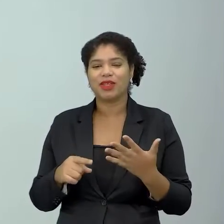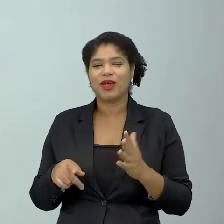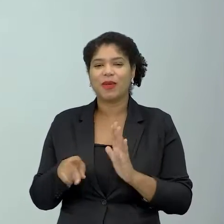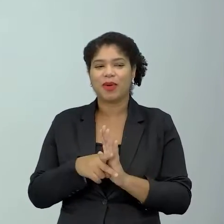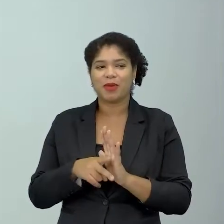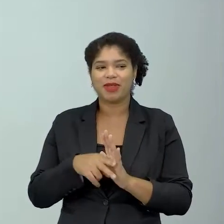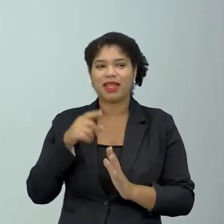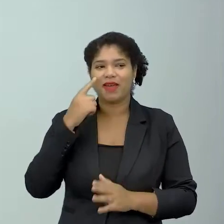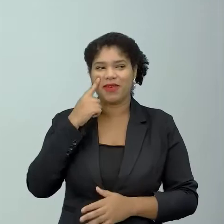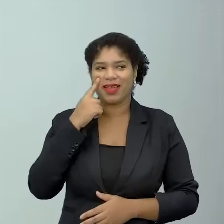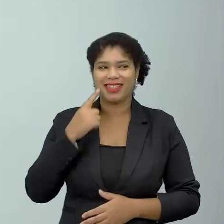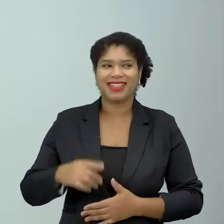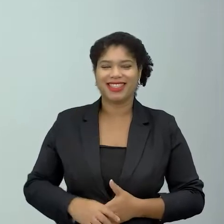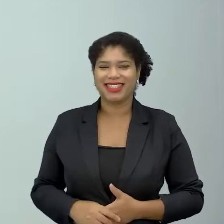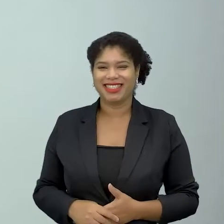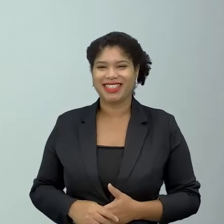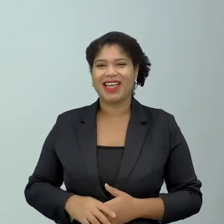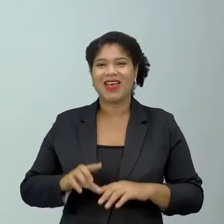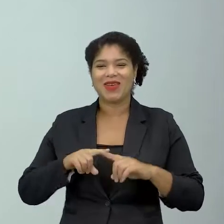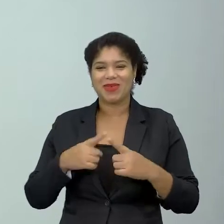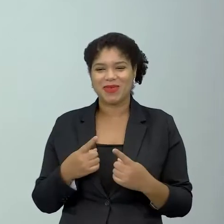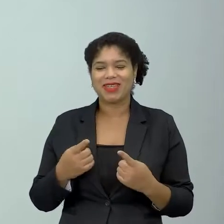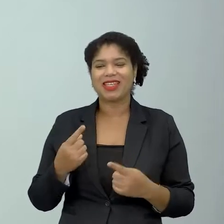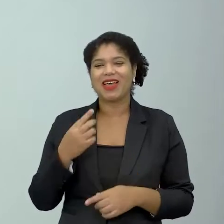traiu. E o livro foi escrito em